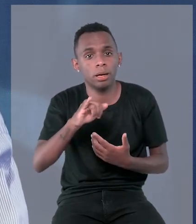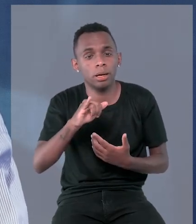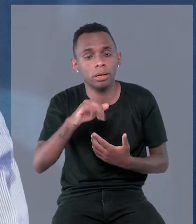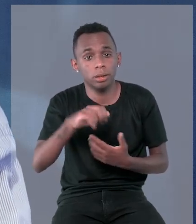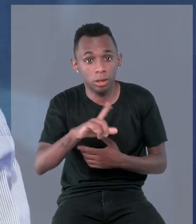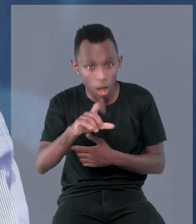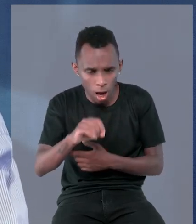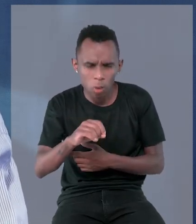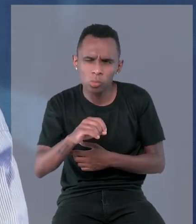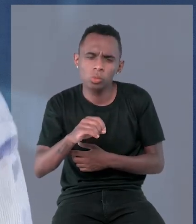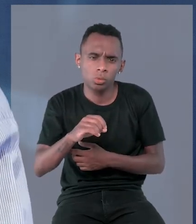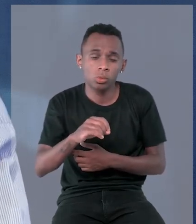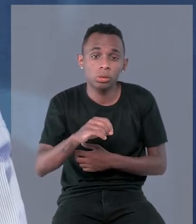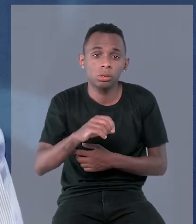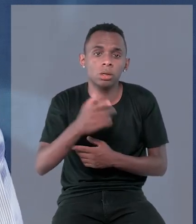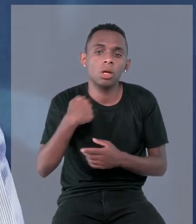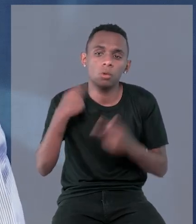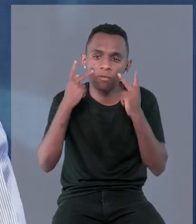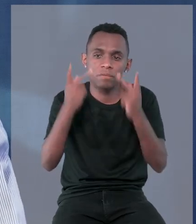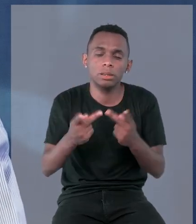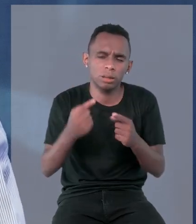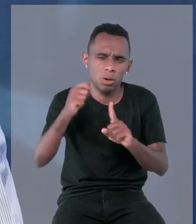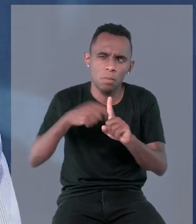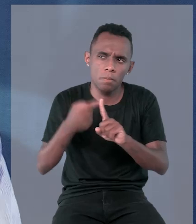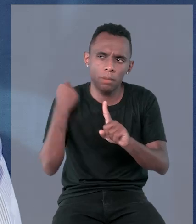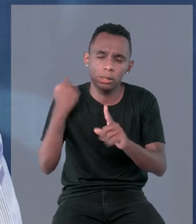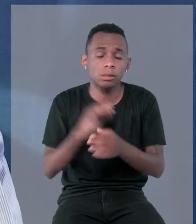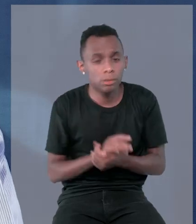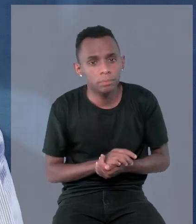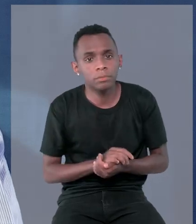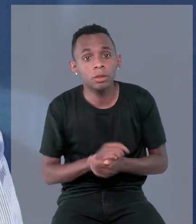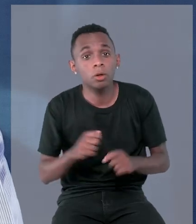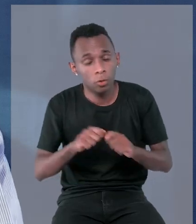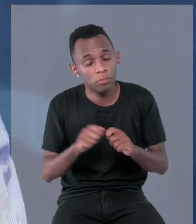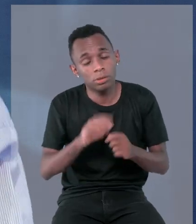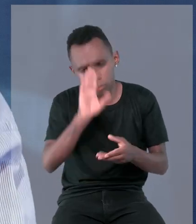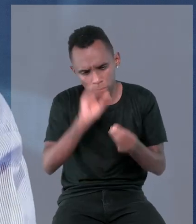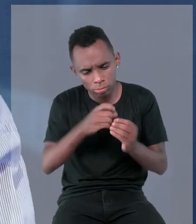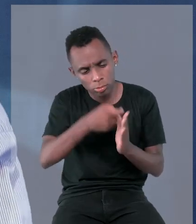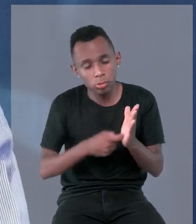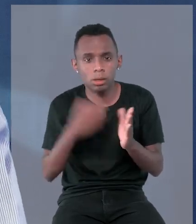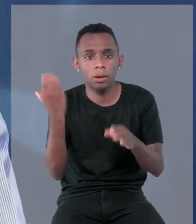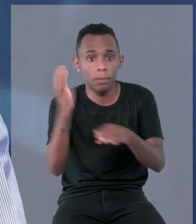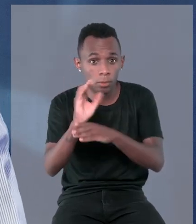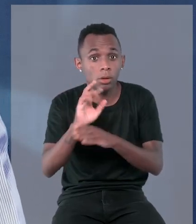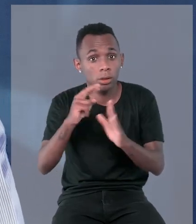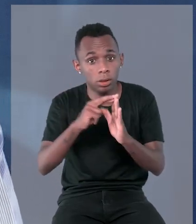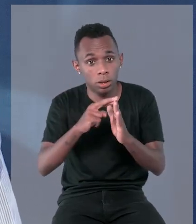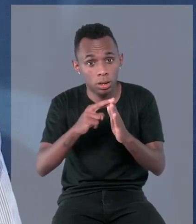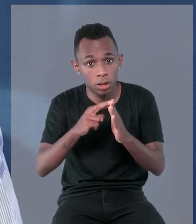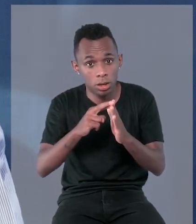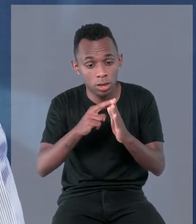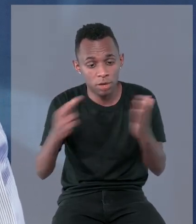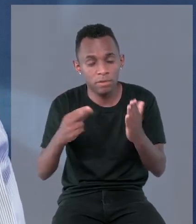Neves, né? Há um mês e pouco eu fui lá visitá-lo. Eu fiz até uma resenha, foi publicada agora nessa revista eletrônica